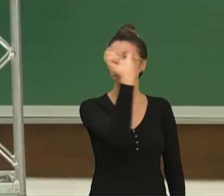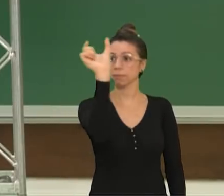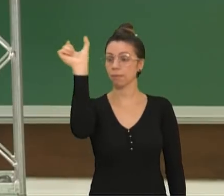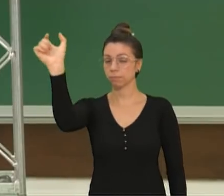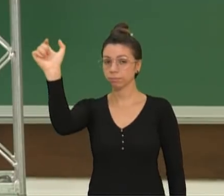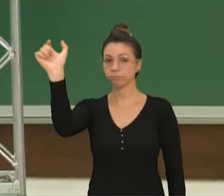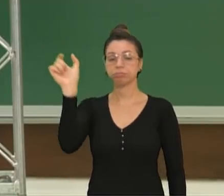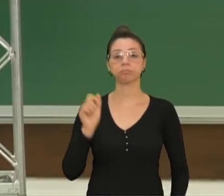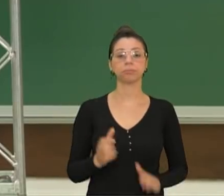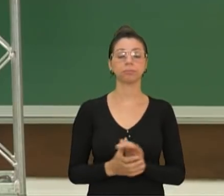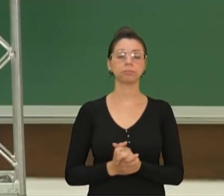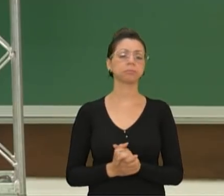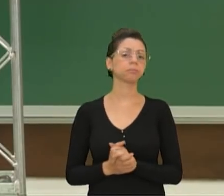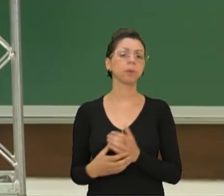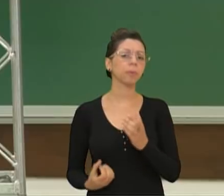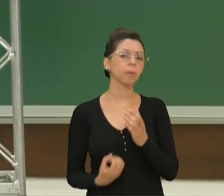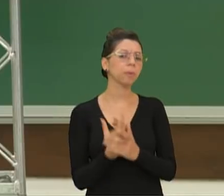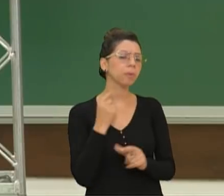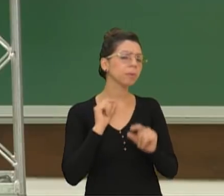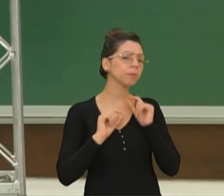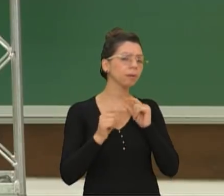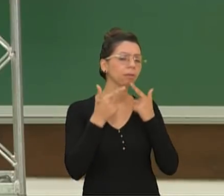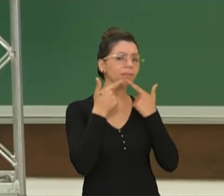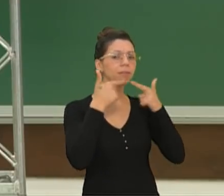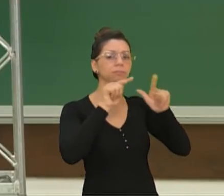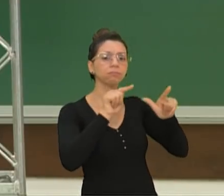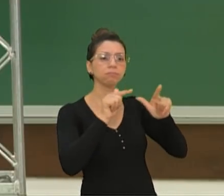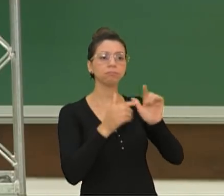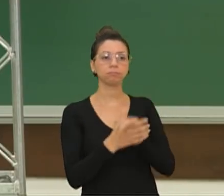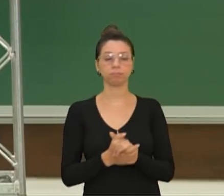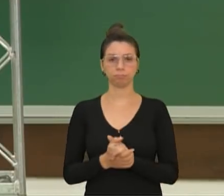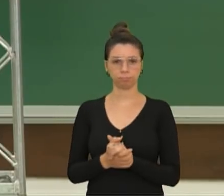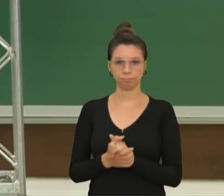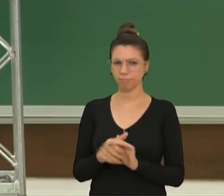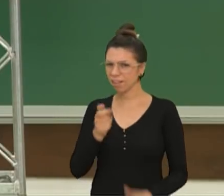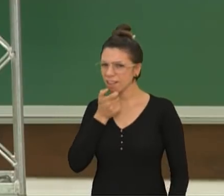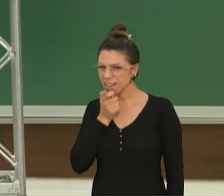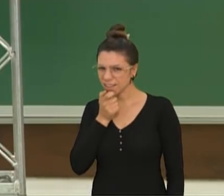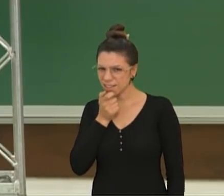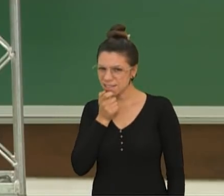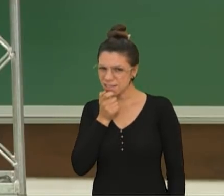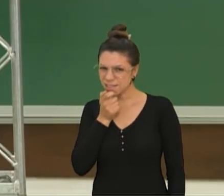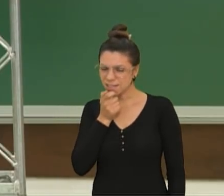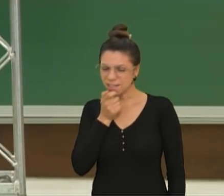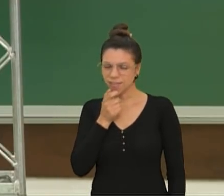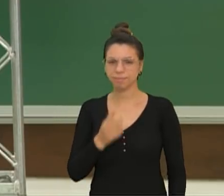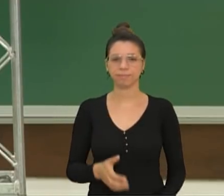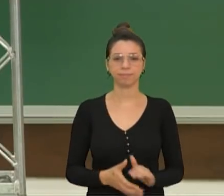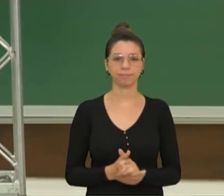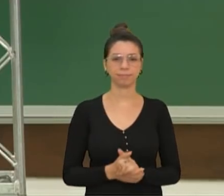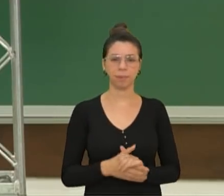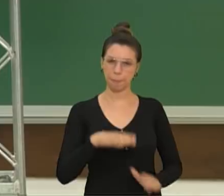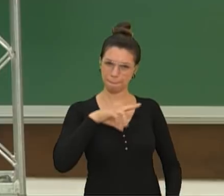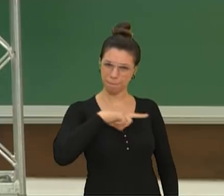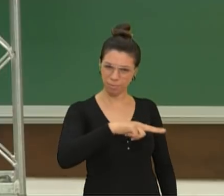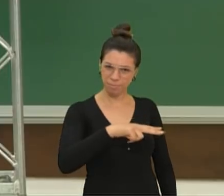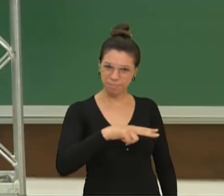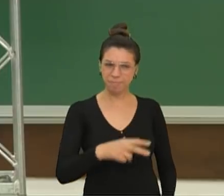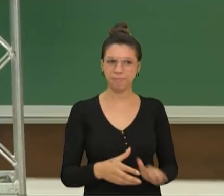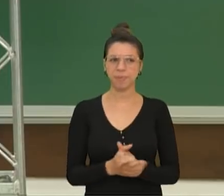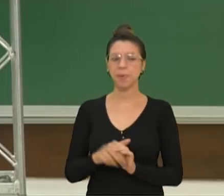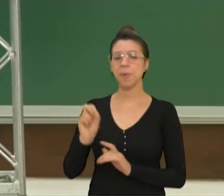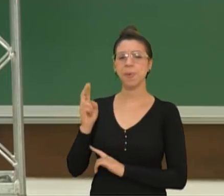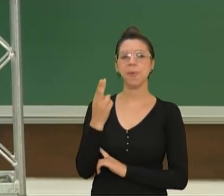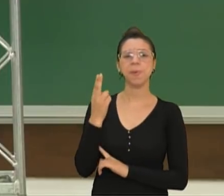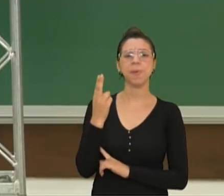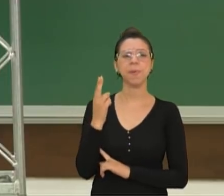e Nagabantu têm origem na língua. Letra A, inglesa. Letra B, portuguesa. Letra C, Bantu. Ou